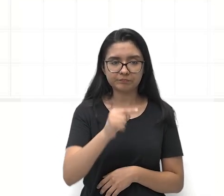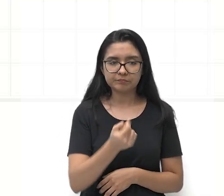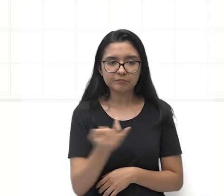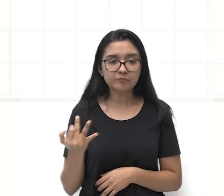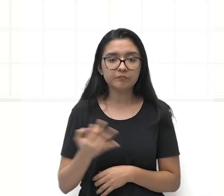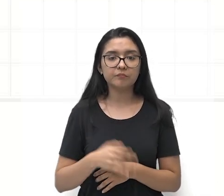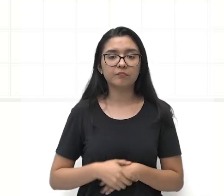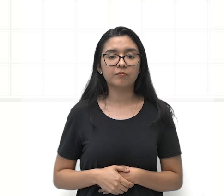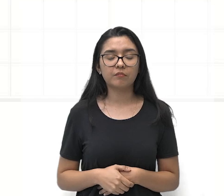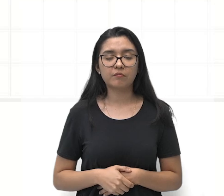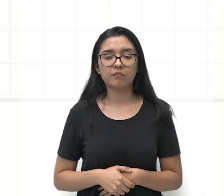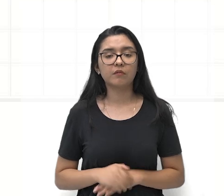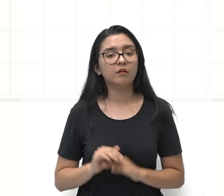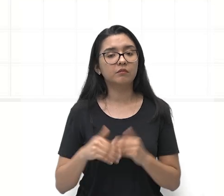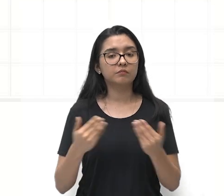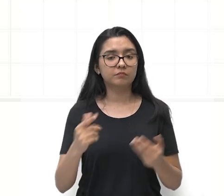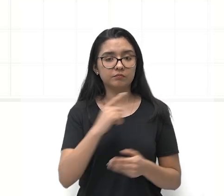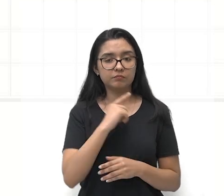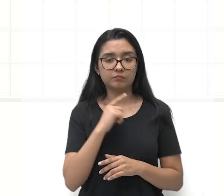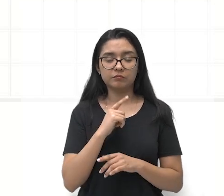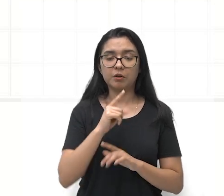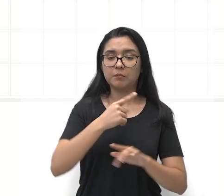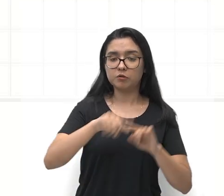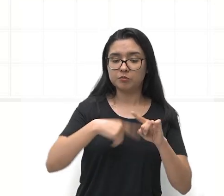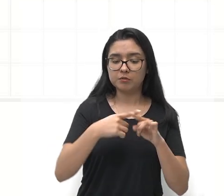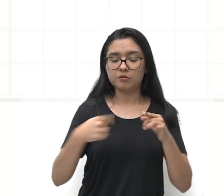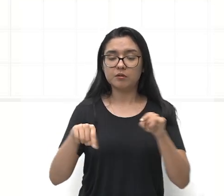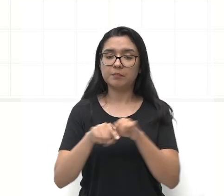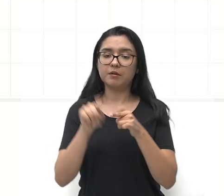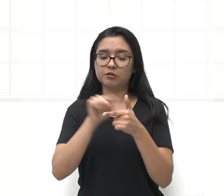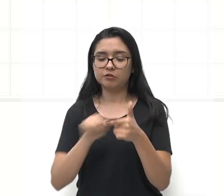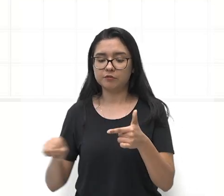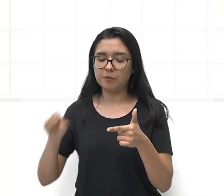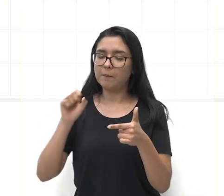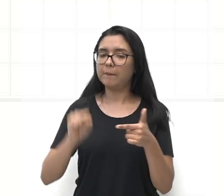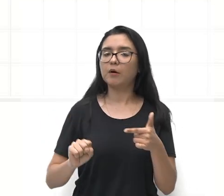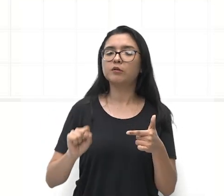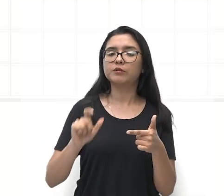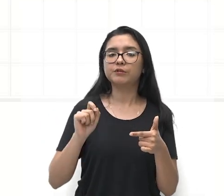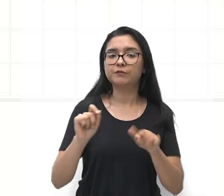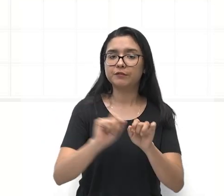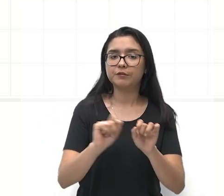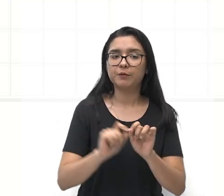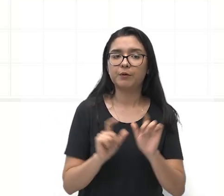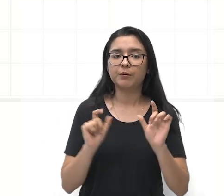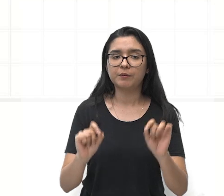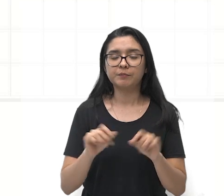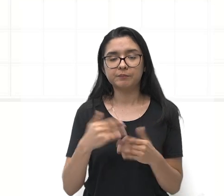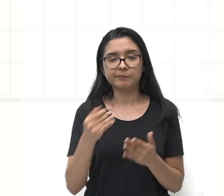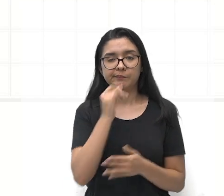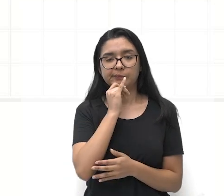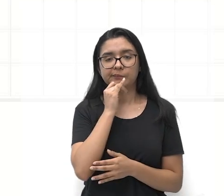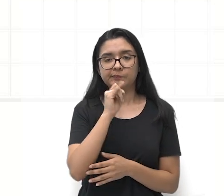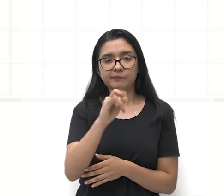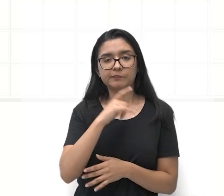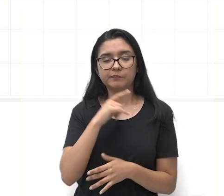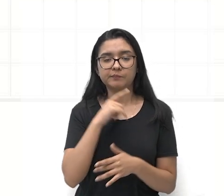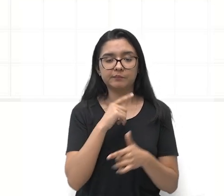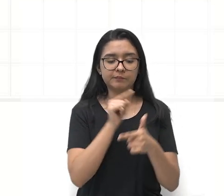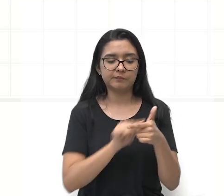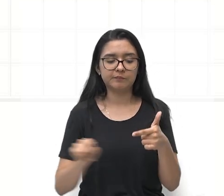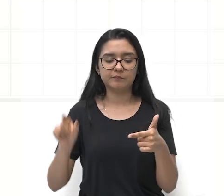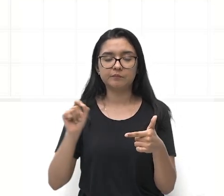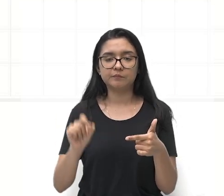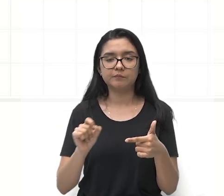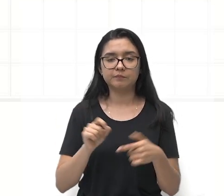de multiplicação, né, tanto uma multiplicação e divisão, eu posso fazer o seguinte: se eu divido